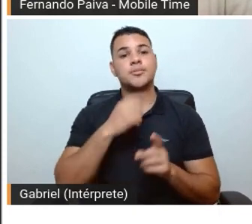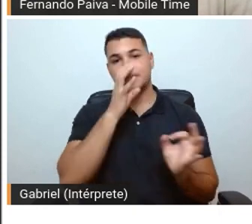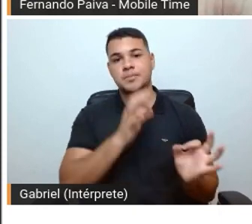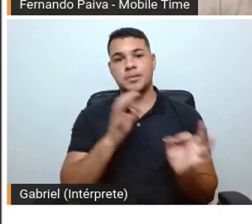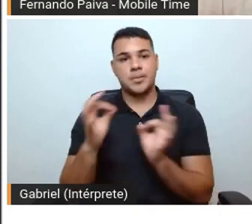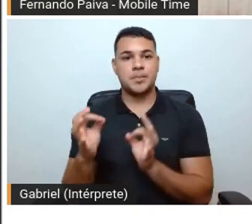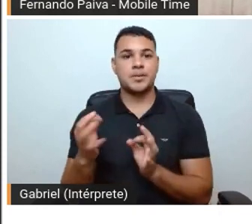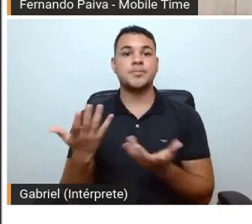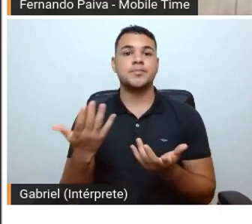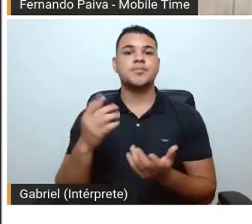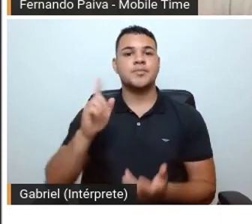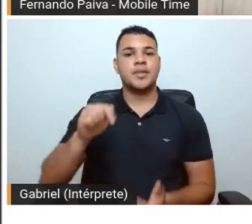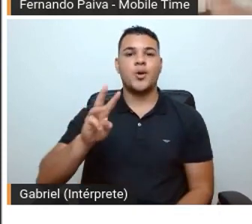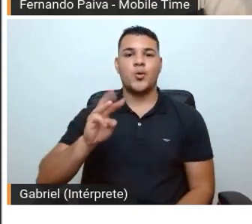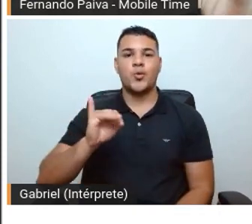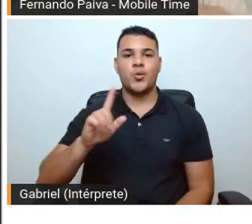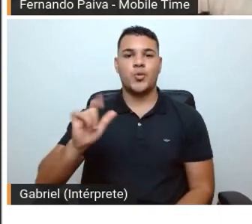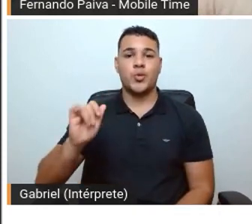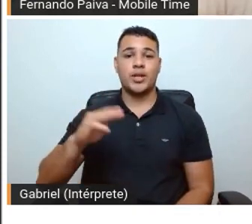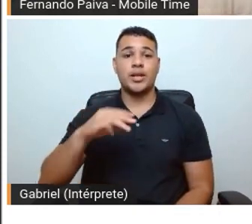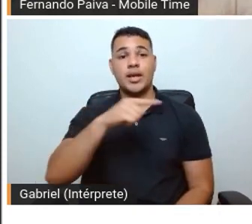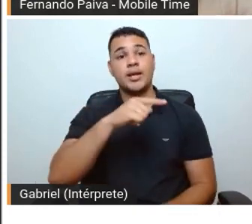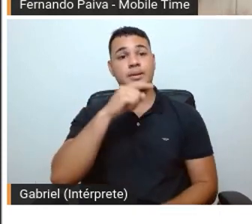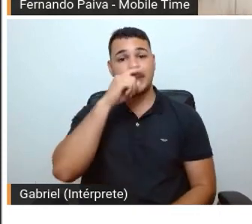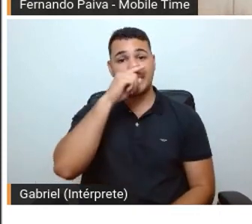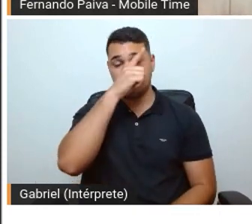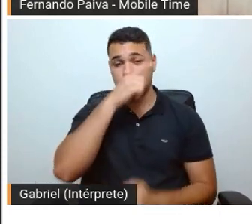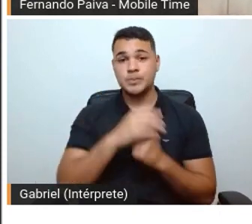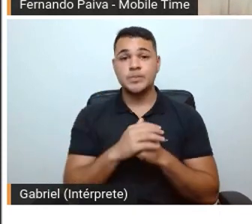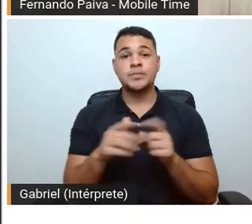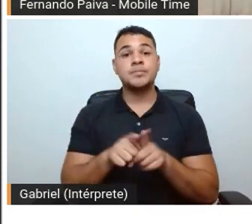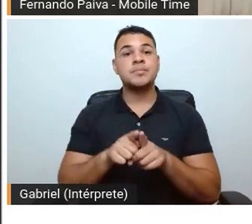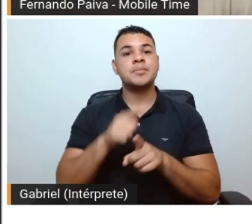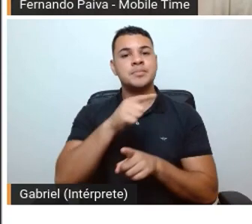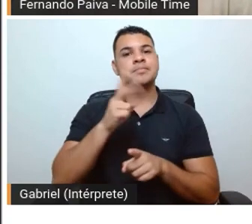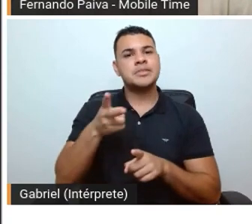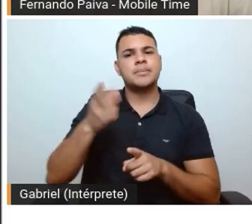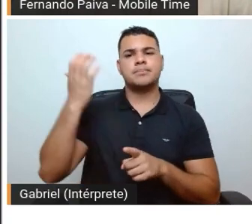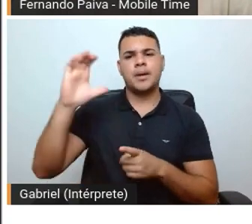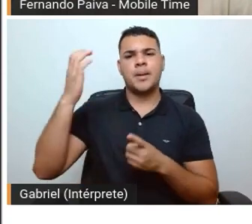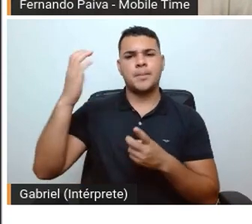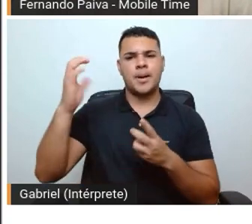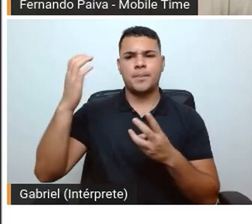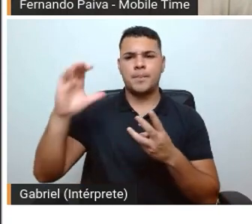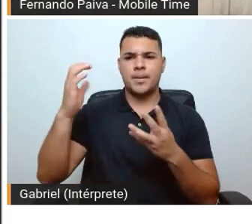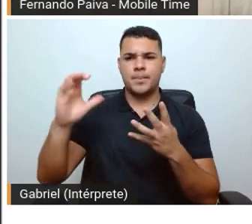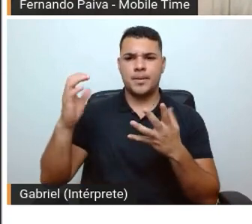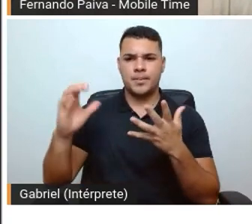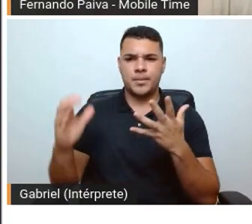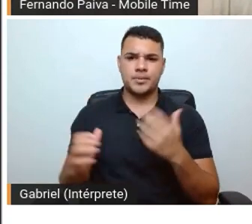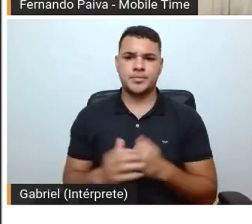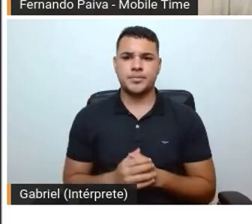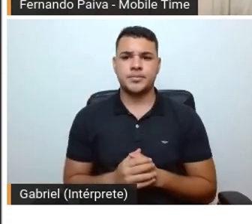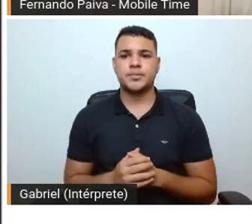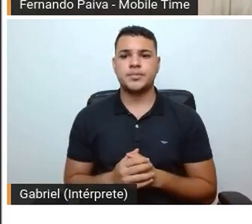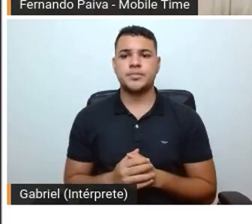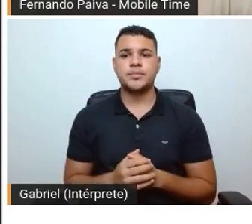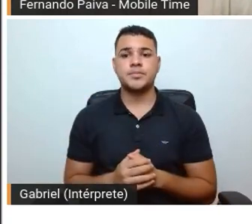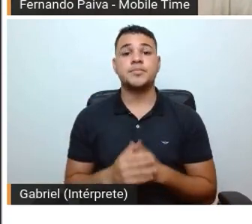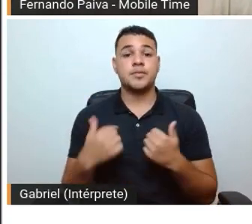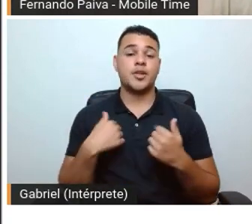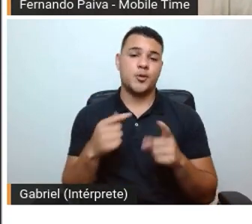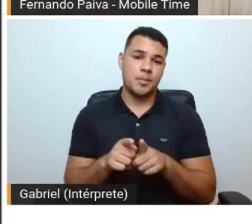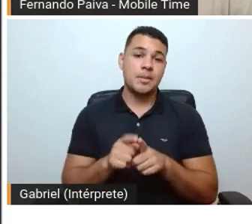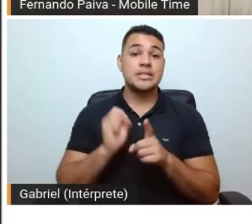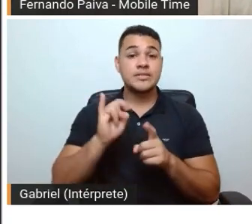William já conhecia ele do LinkedIn que ele faz jus ao que lhe contou aqui ele tá sempre lá no Linkedin interagindo a Bel Também